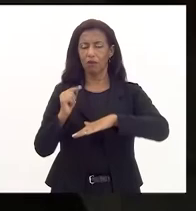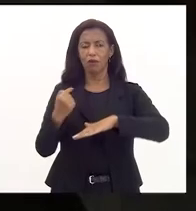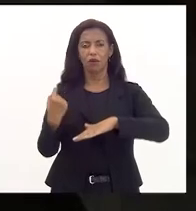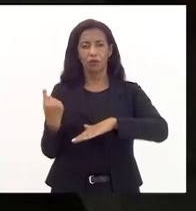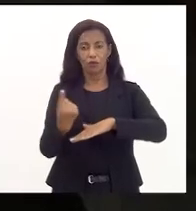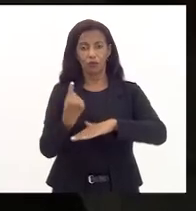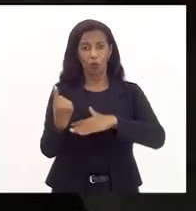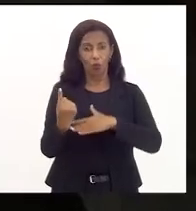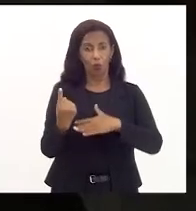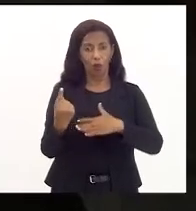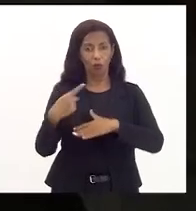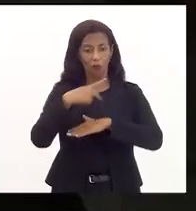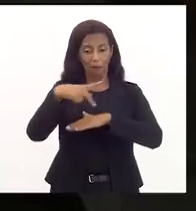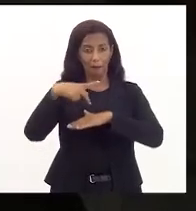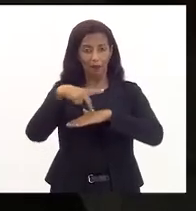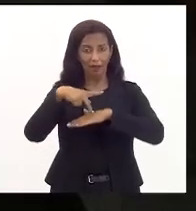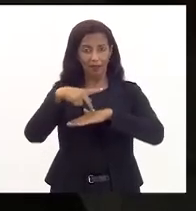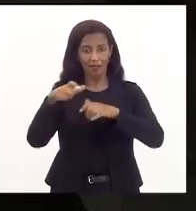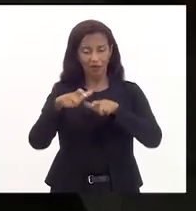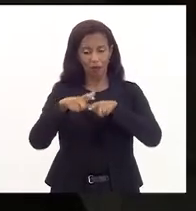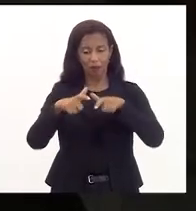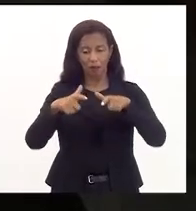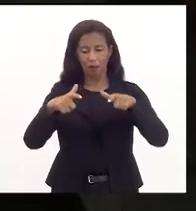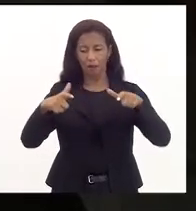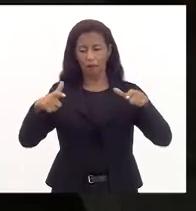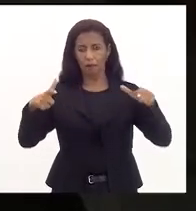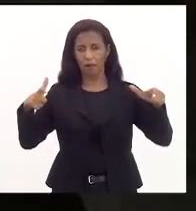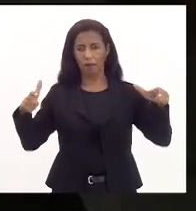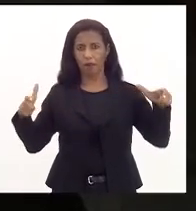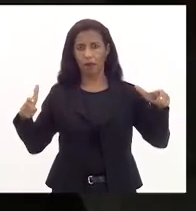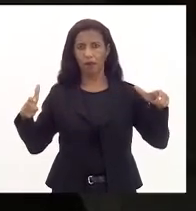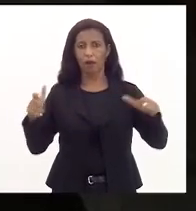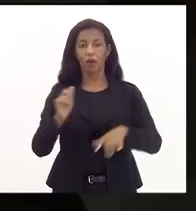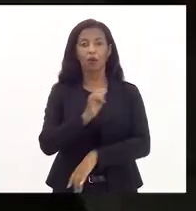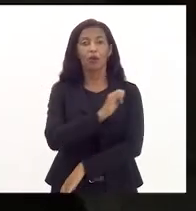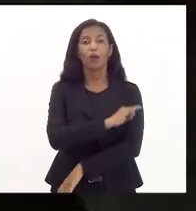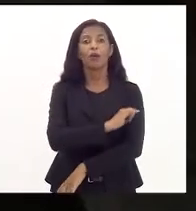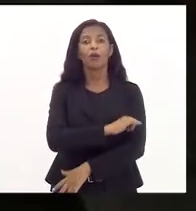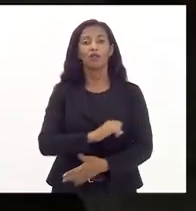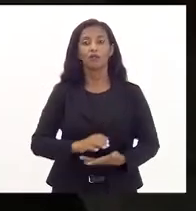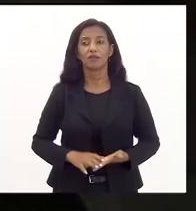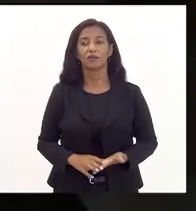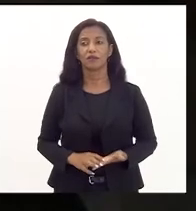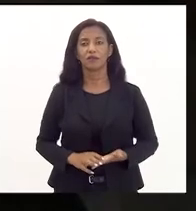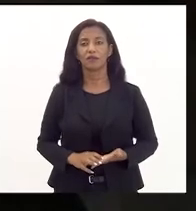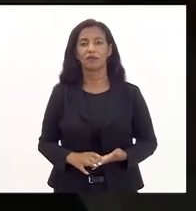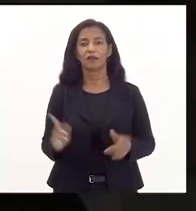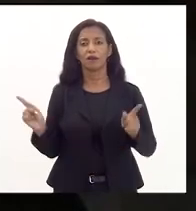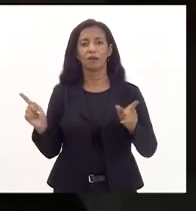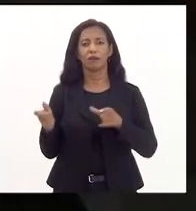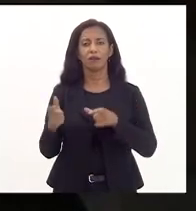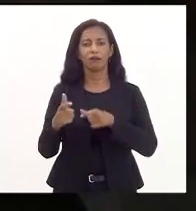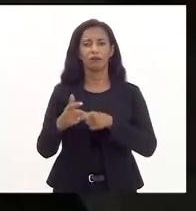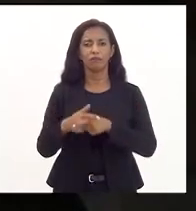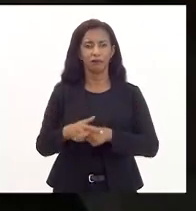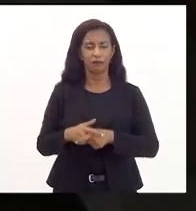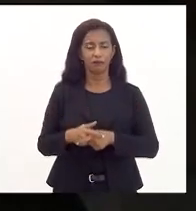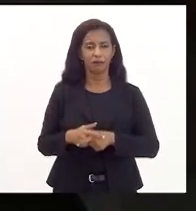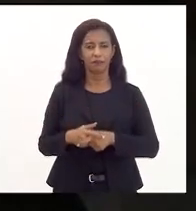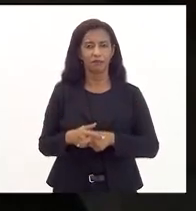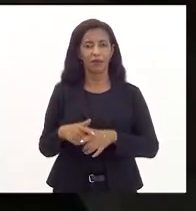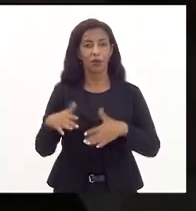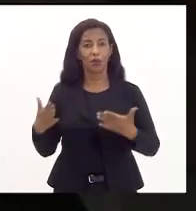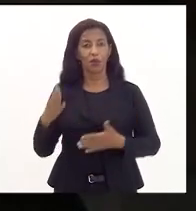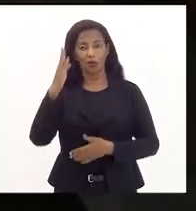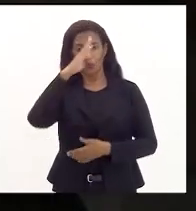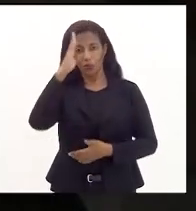que quando o país cresce, o Rio de Janeiro cresce menos. Quando